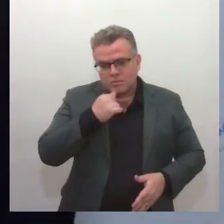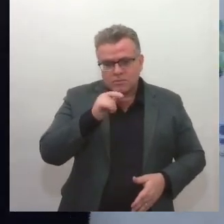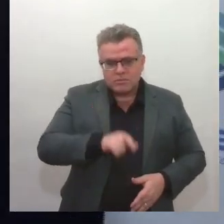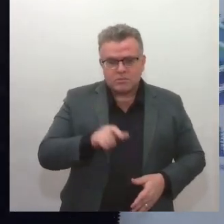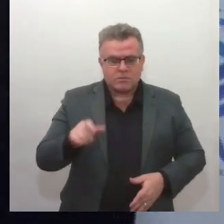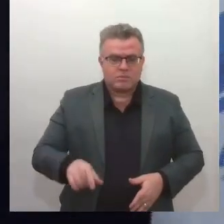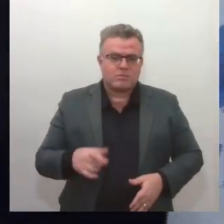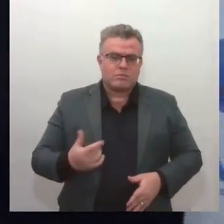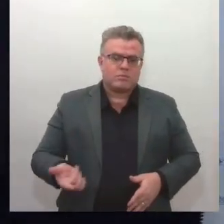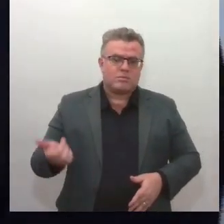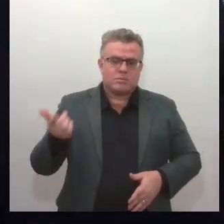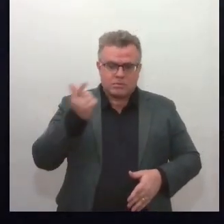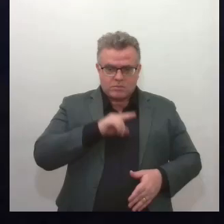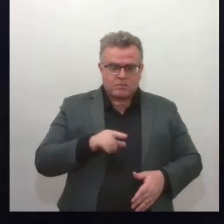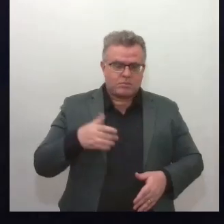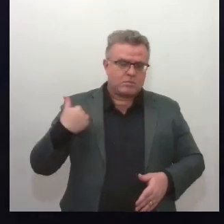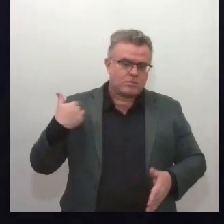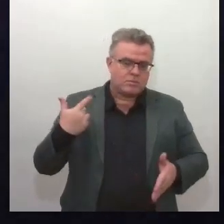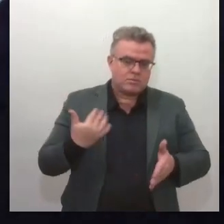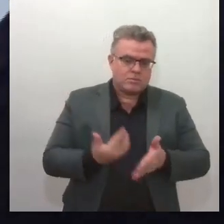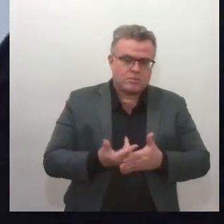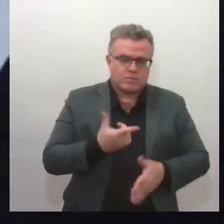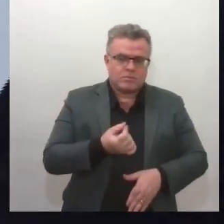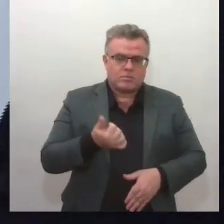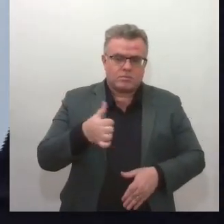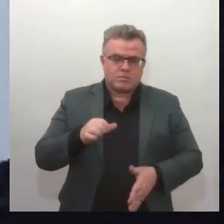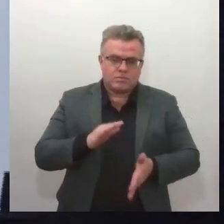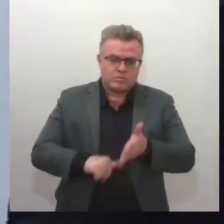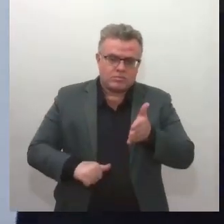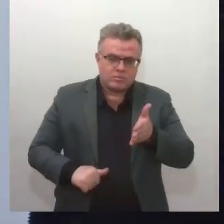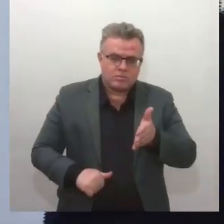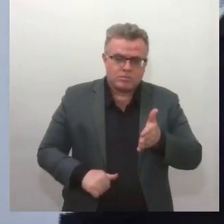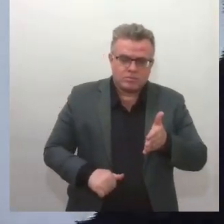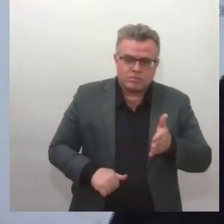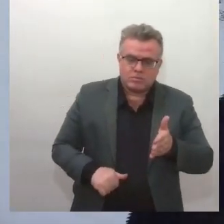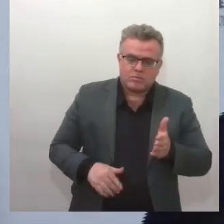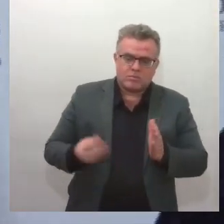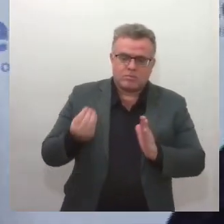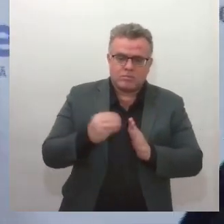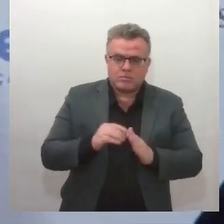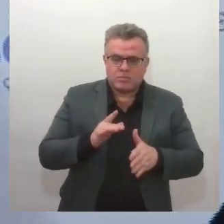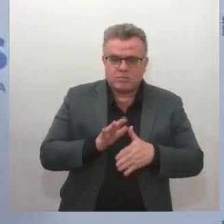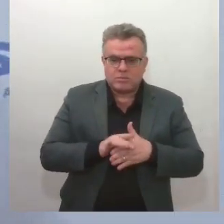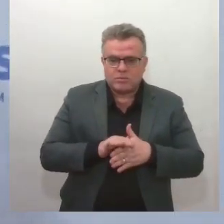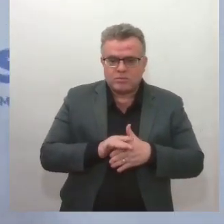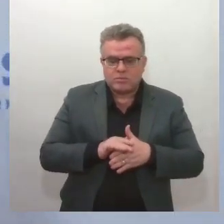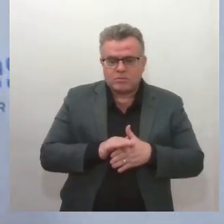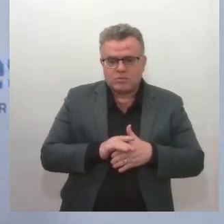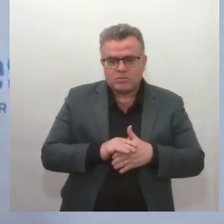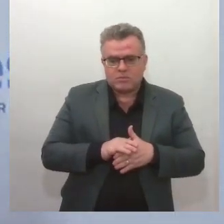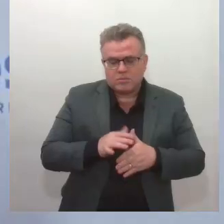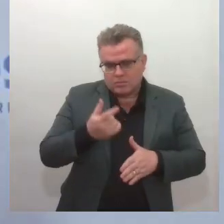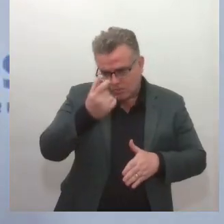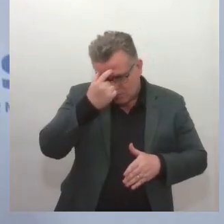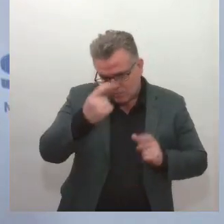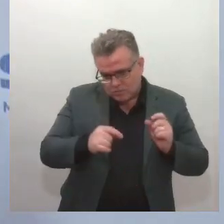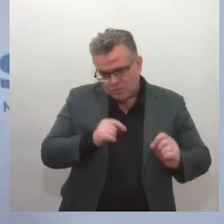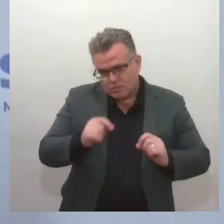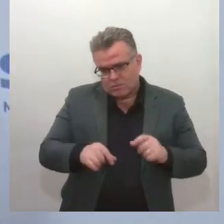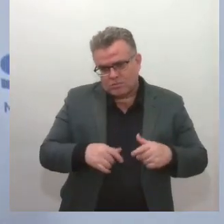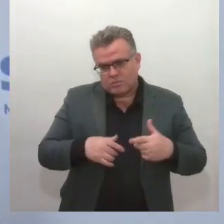a retirada, né, do quadro de doenças mentais, a condição, né, das pessoas trans,